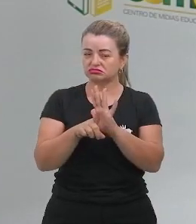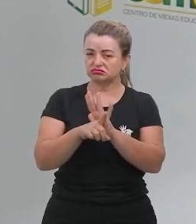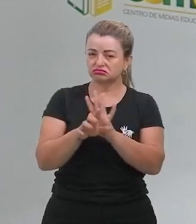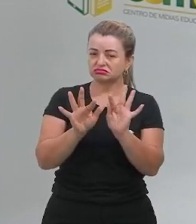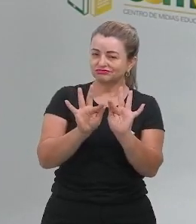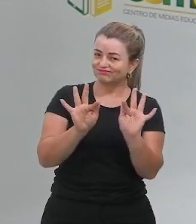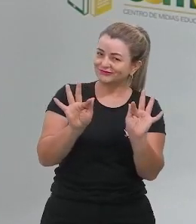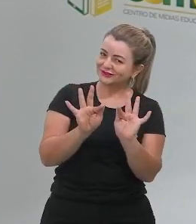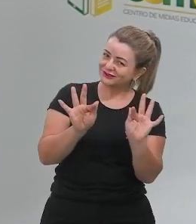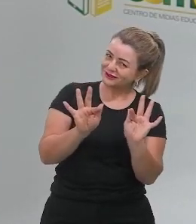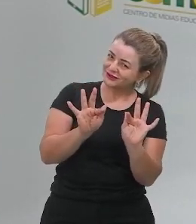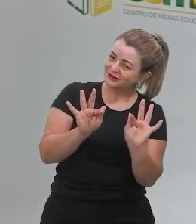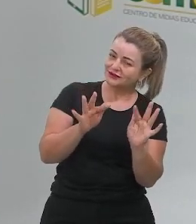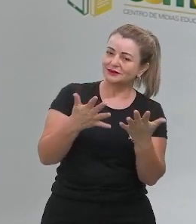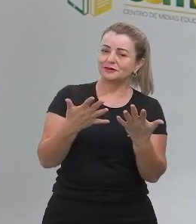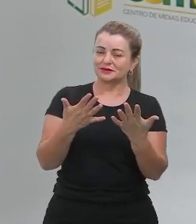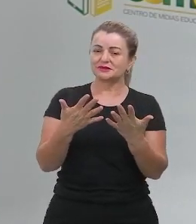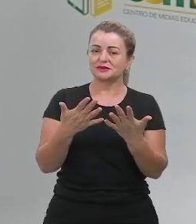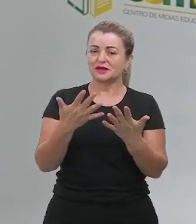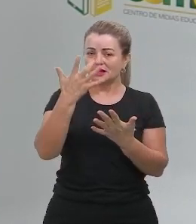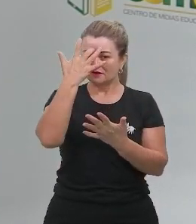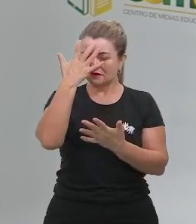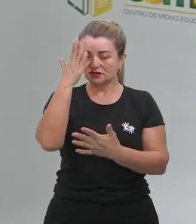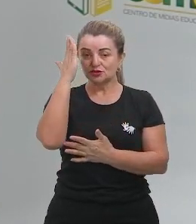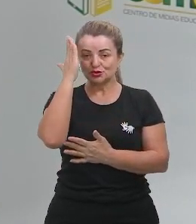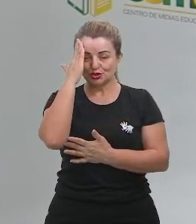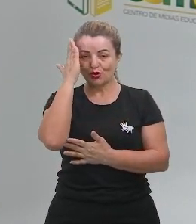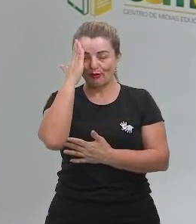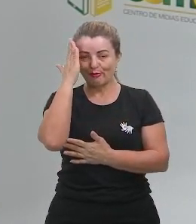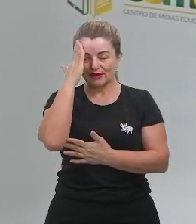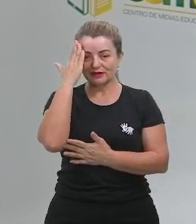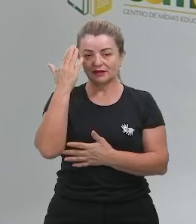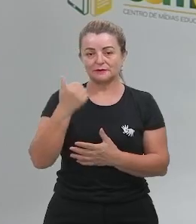simples, mas é fácil também compreender pelas relações trigonométricas do arco.